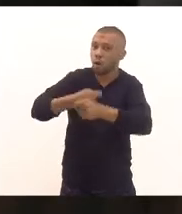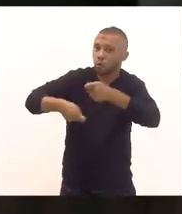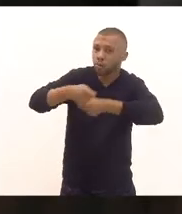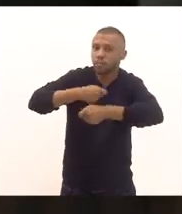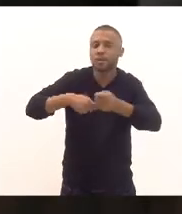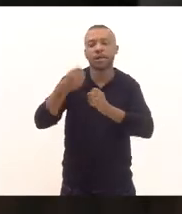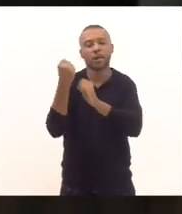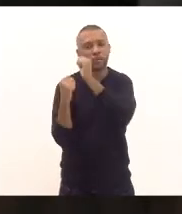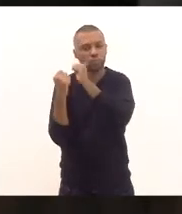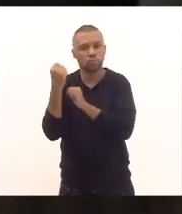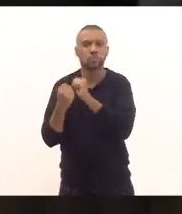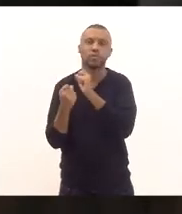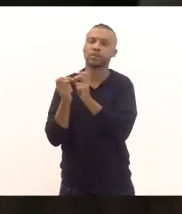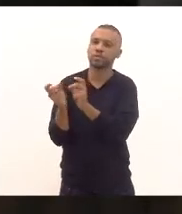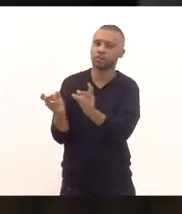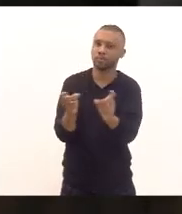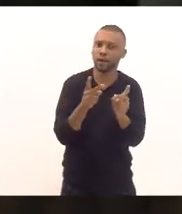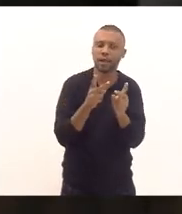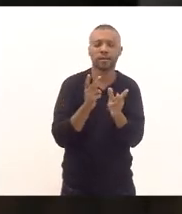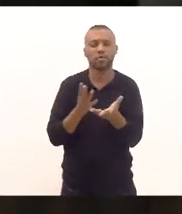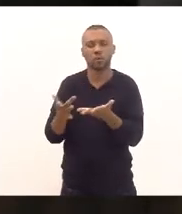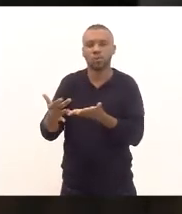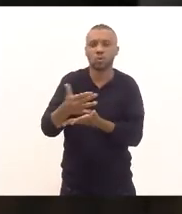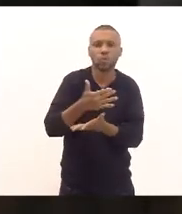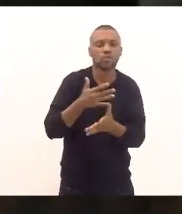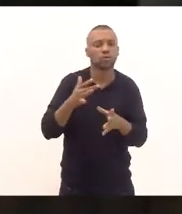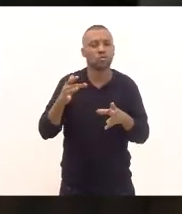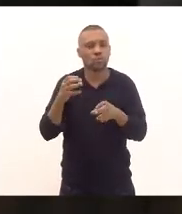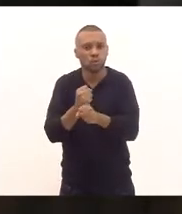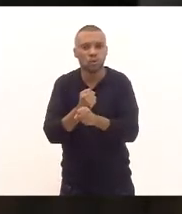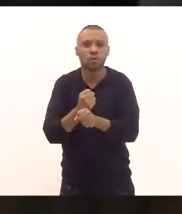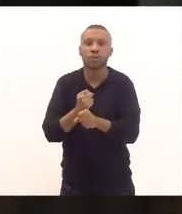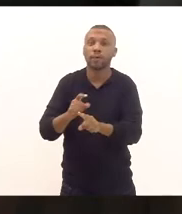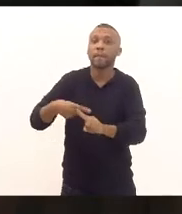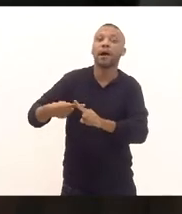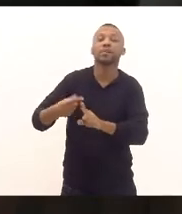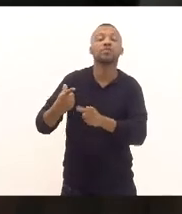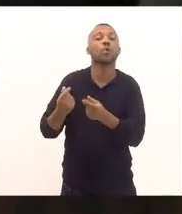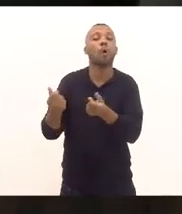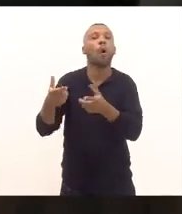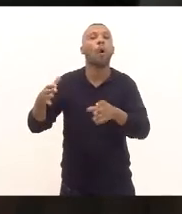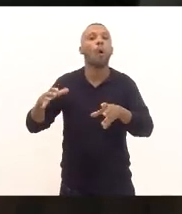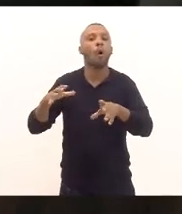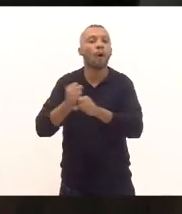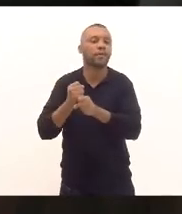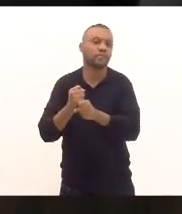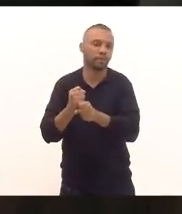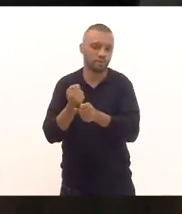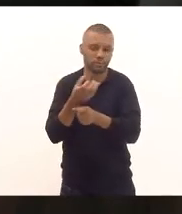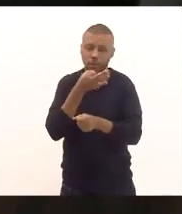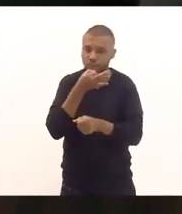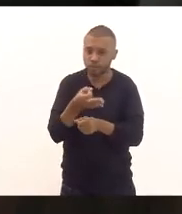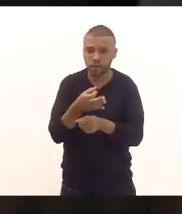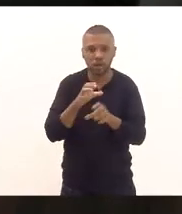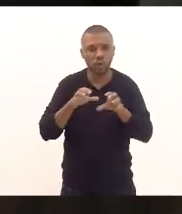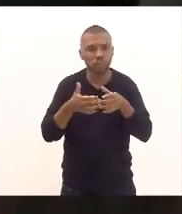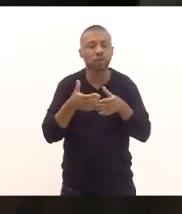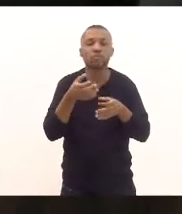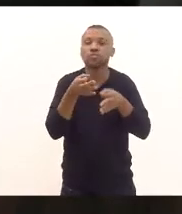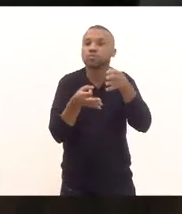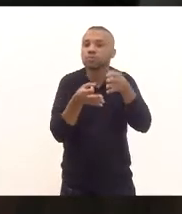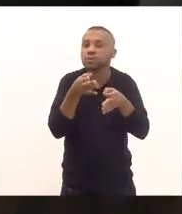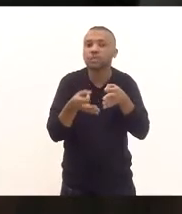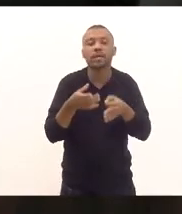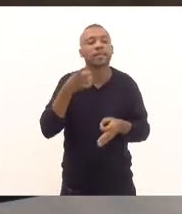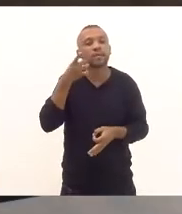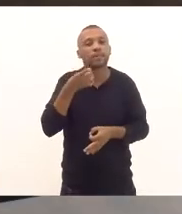de votação controle da arrecadação Estadual fiscalização dos tributos estaduais e de orçamento prévio de parecer pela comissão de correção desempregada mas